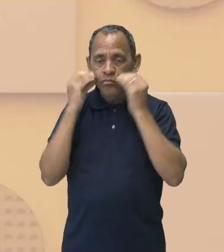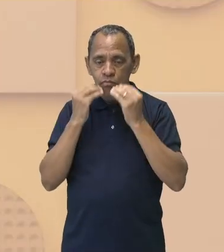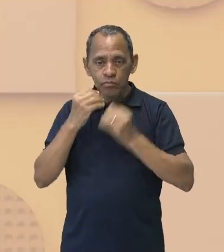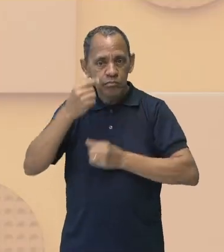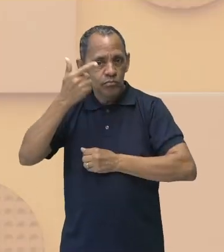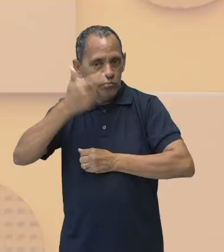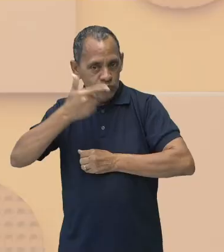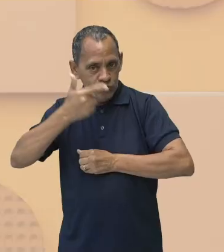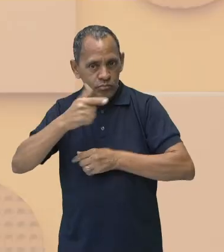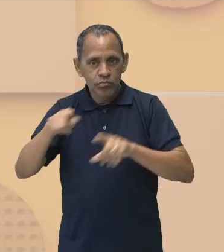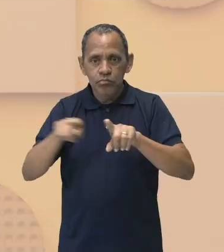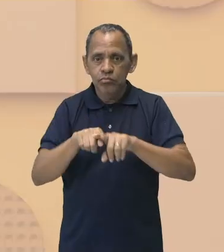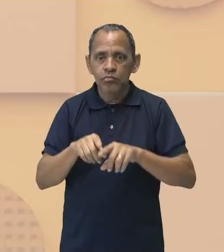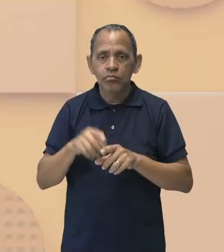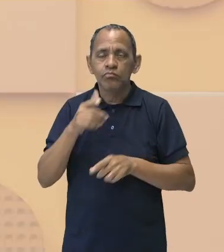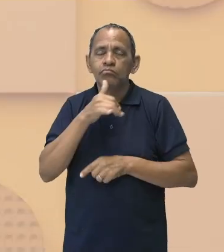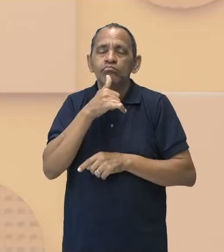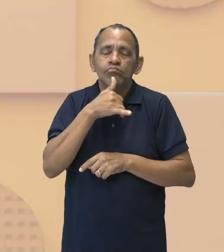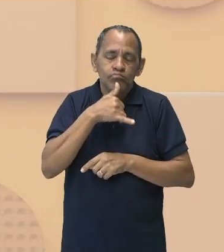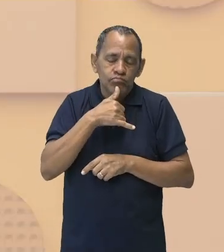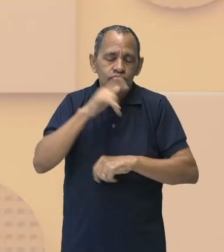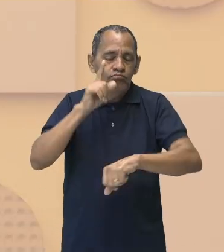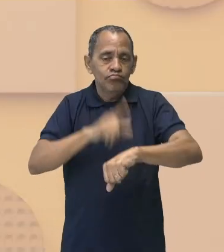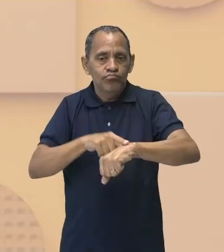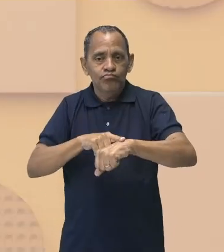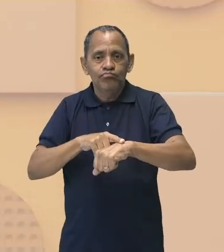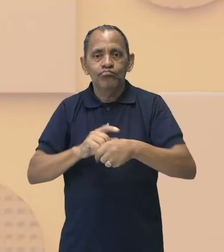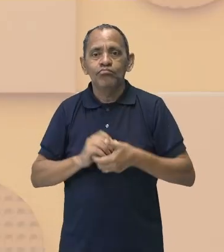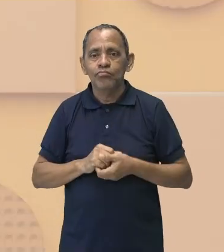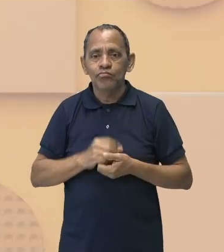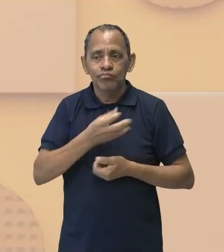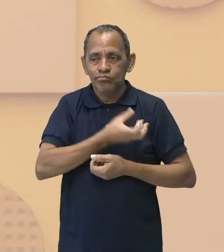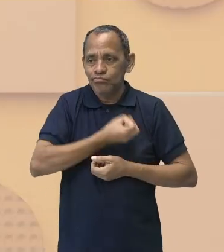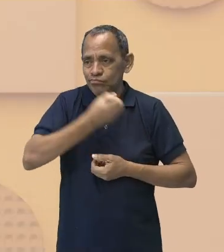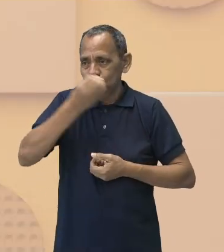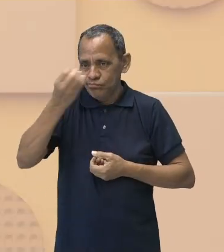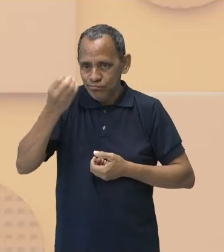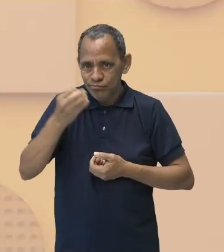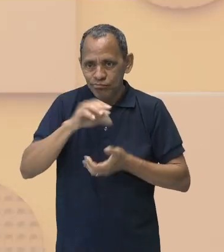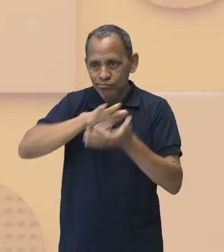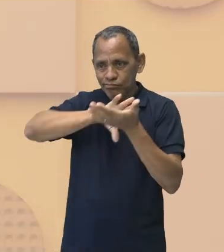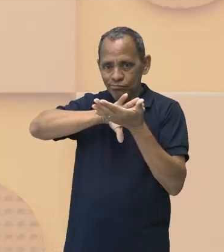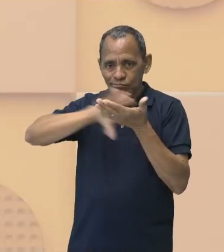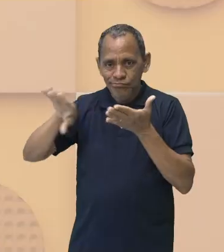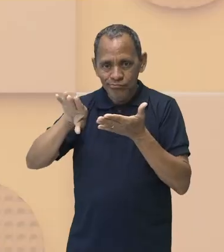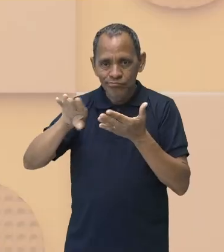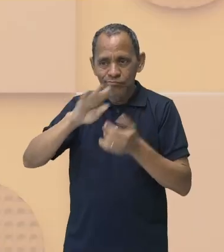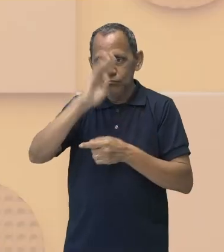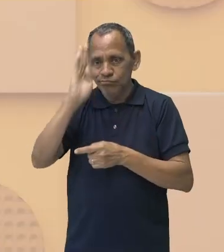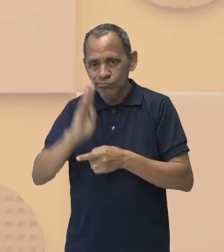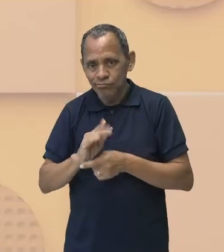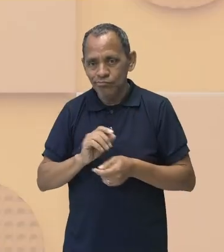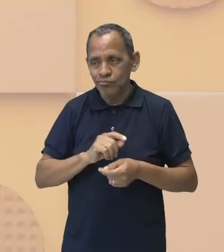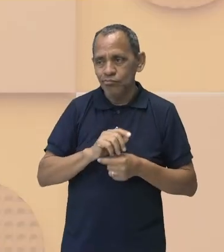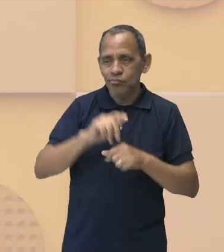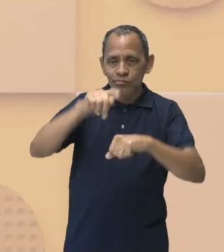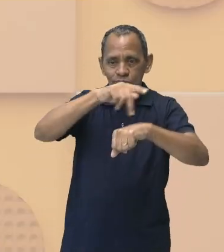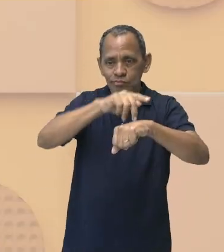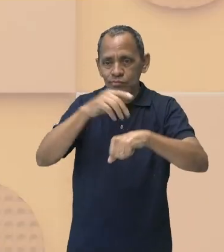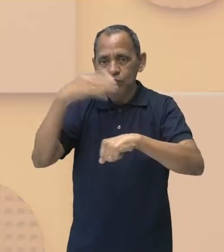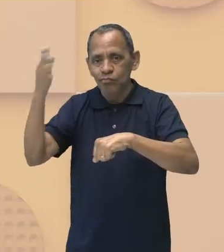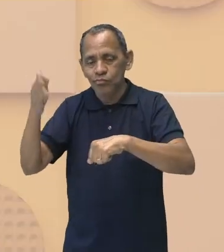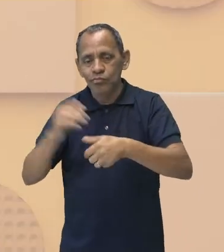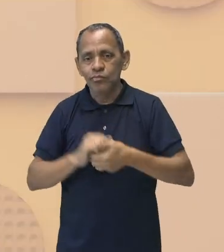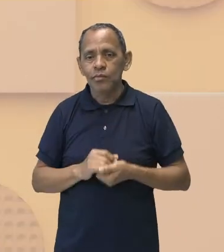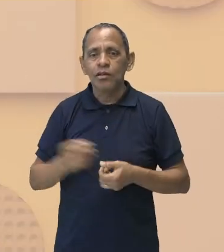muito triste no momento em que ele deixou o Brasil e ele queria voltar novamente ao território, mas isso não foi possível, né?